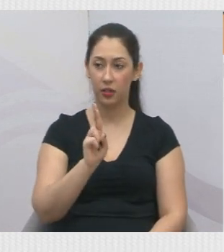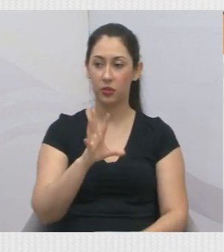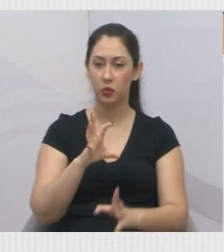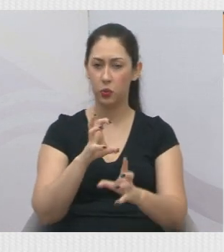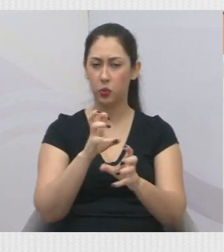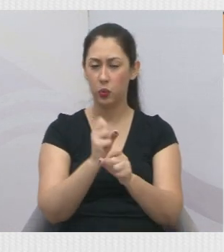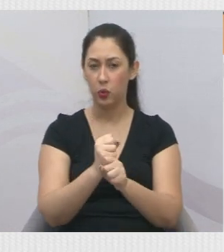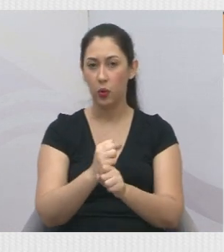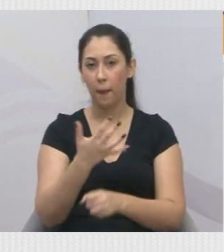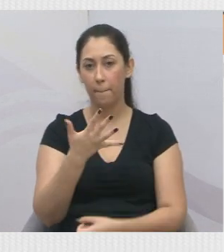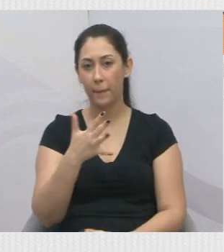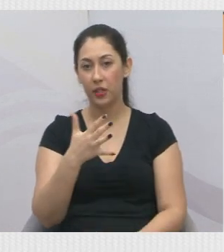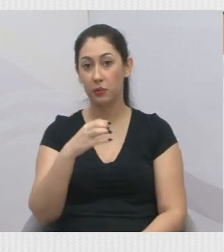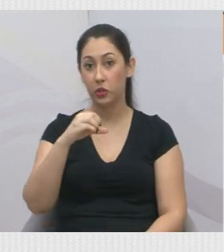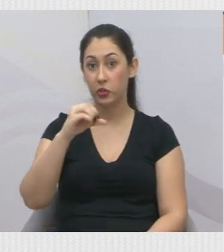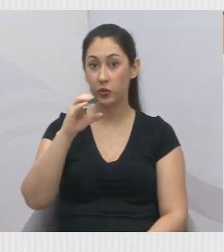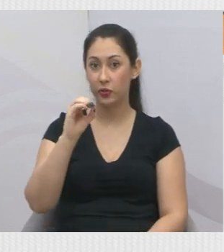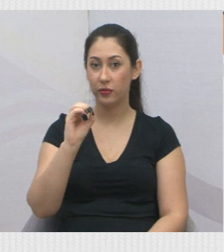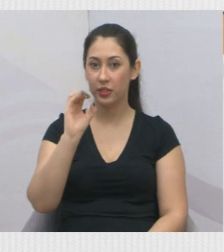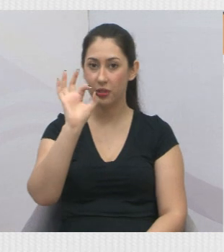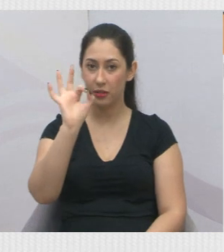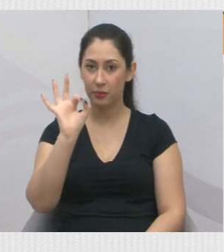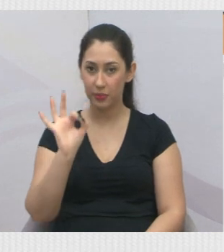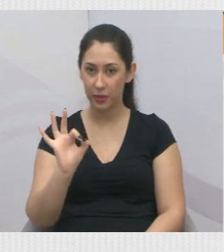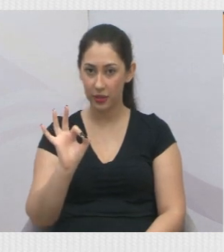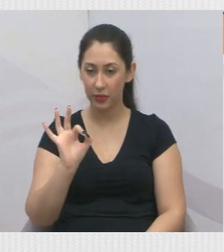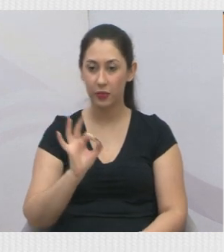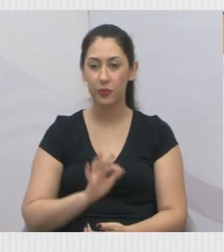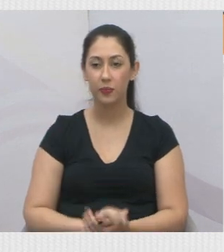17.287, atingindo 90% com segurança.